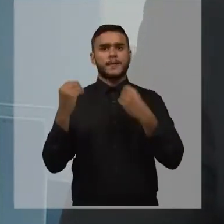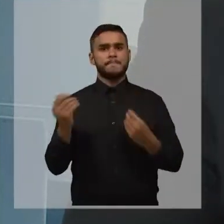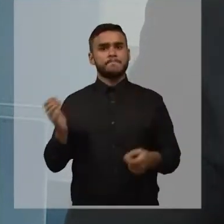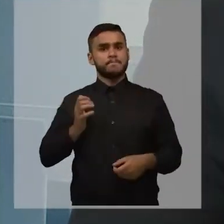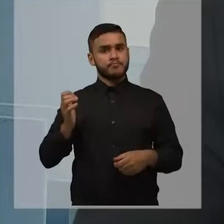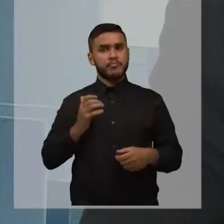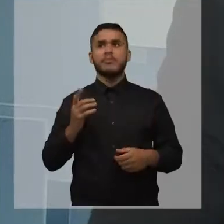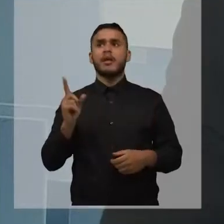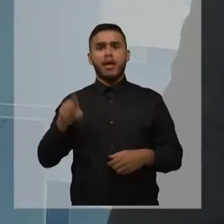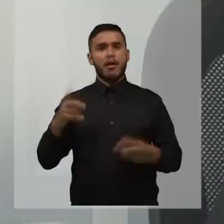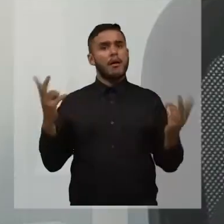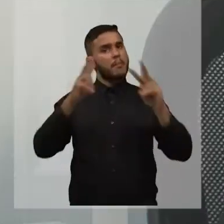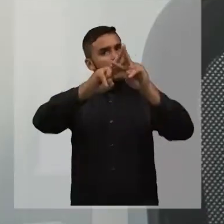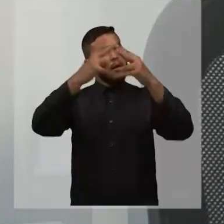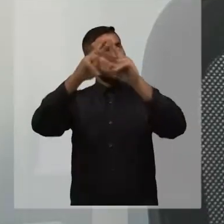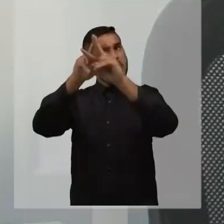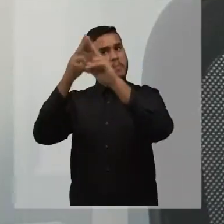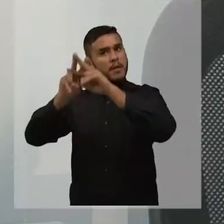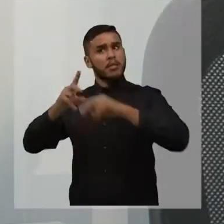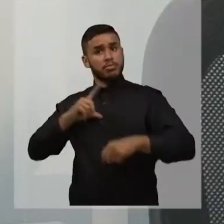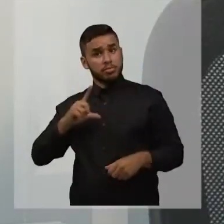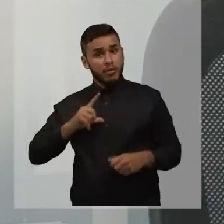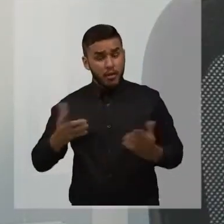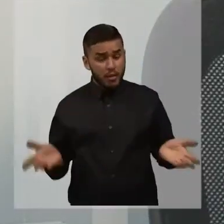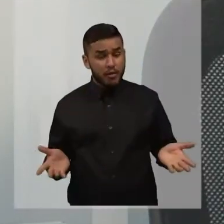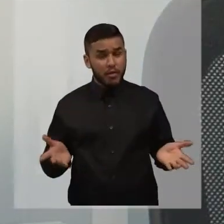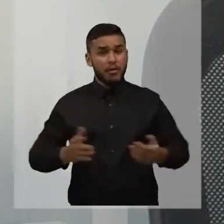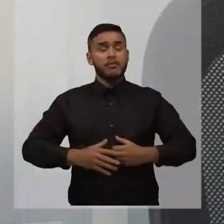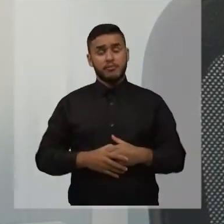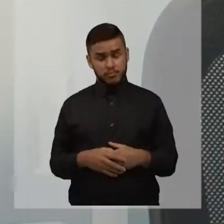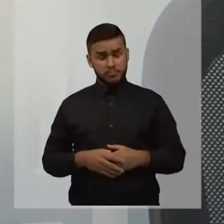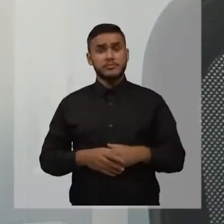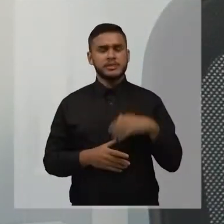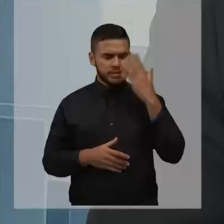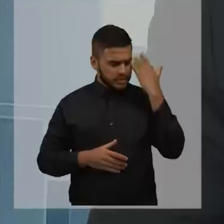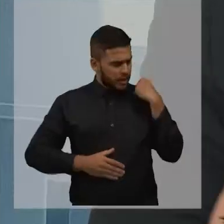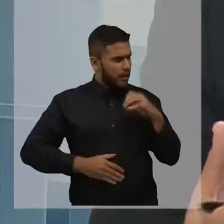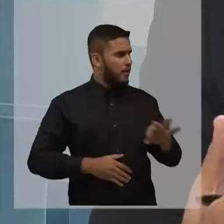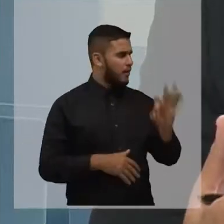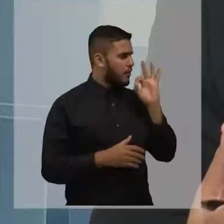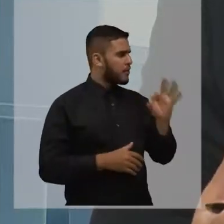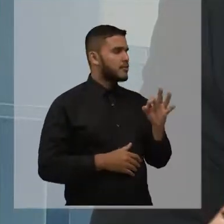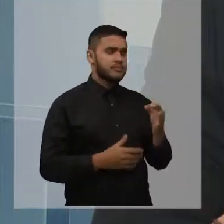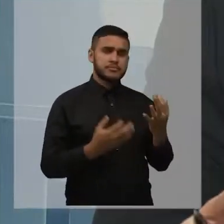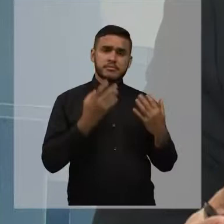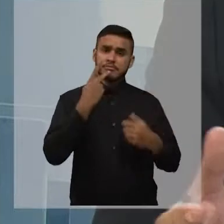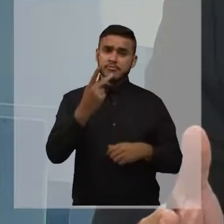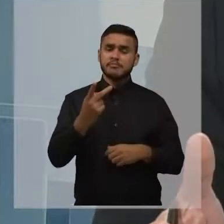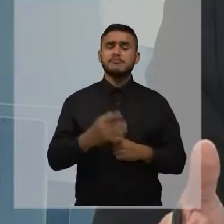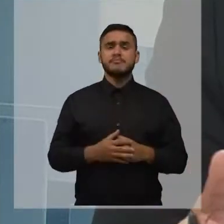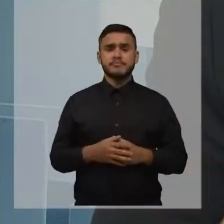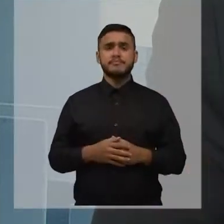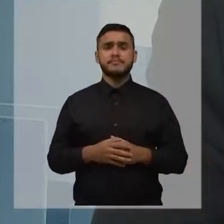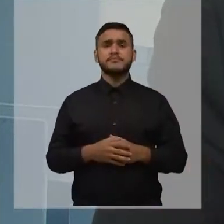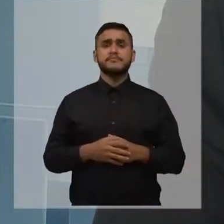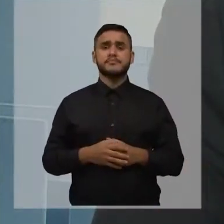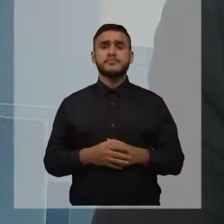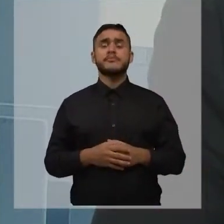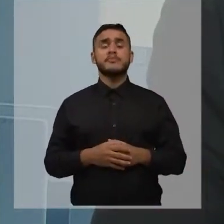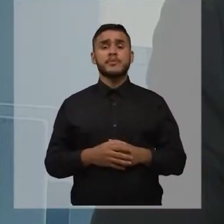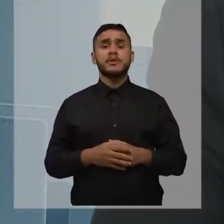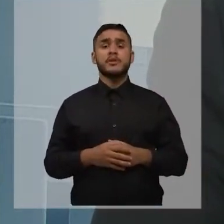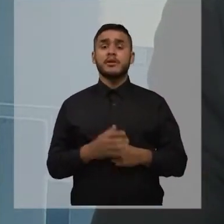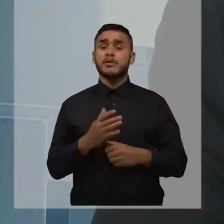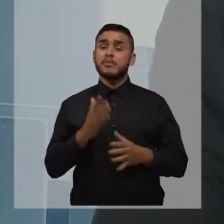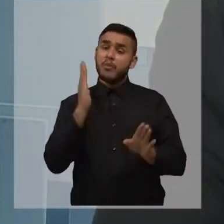E aí, Luiz, a gente sabe que tudo isso que aconteceu no mínimo, você é que legal, né? Você é bem legal, com a omissão